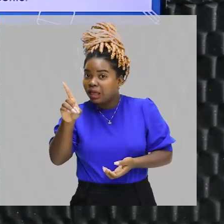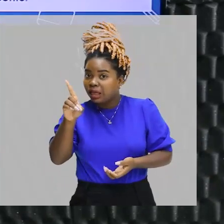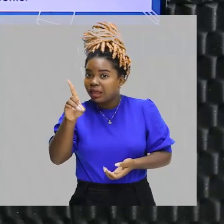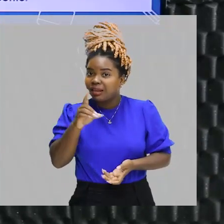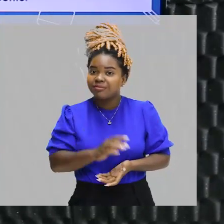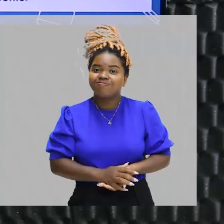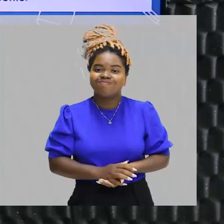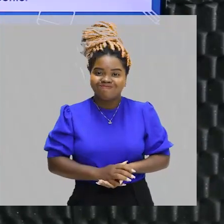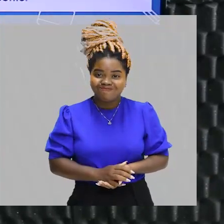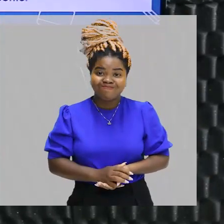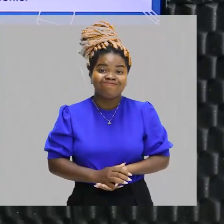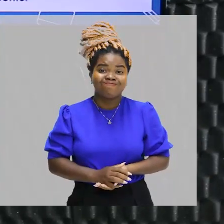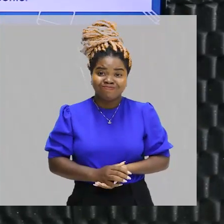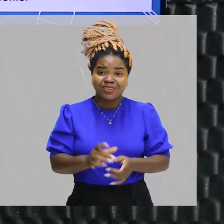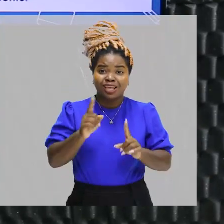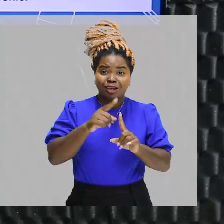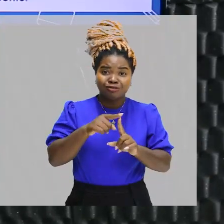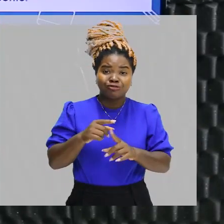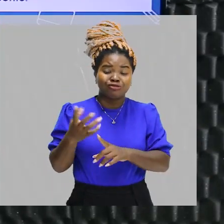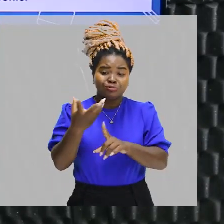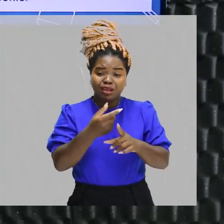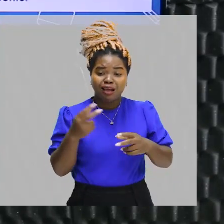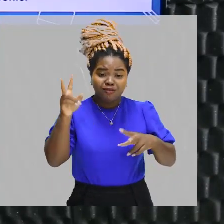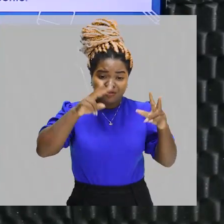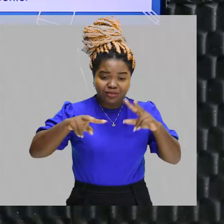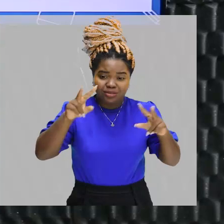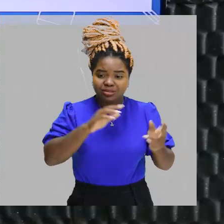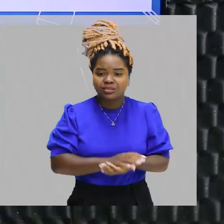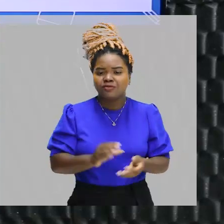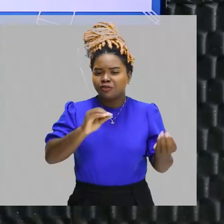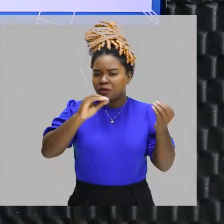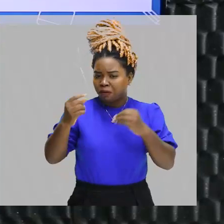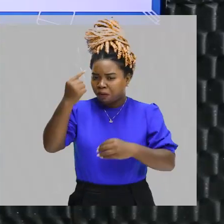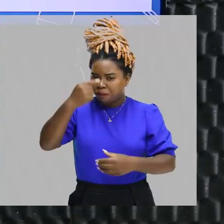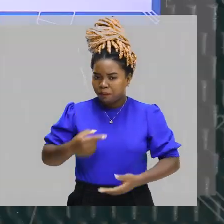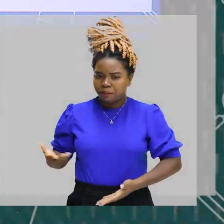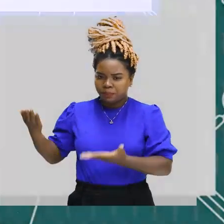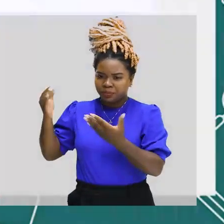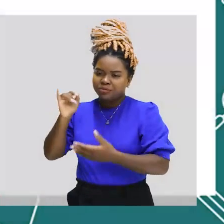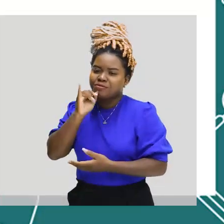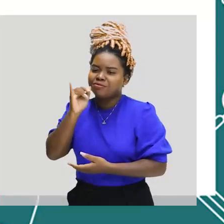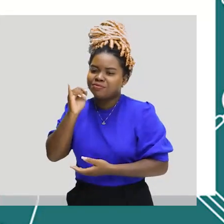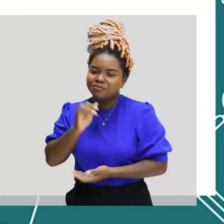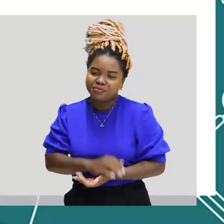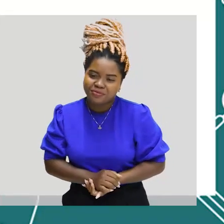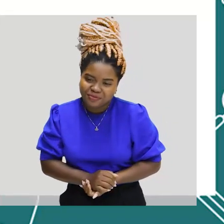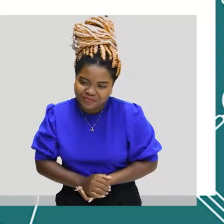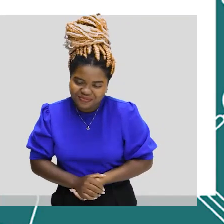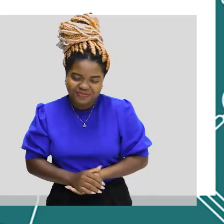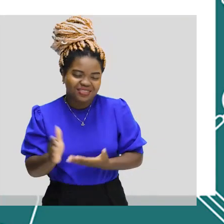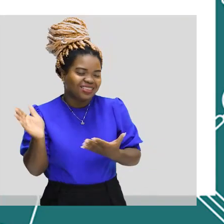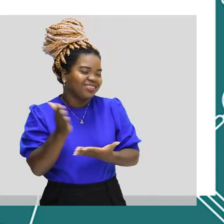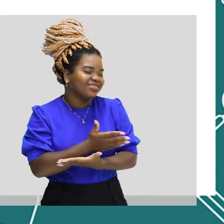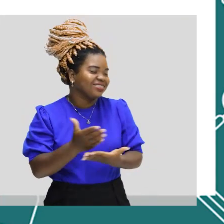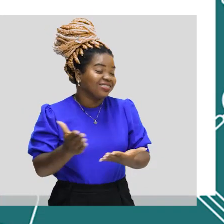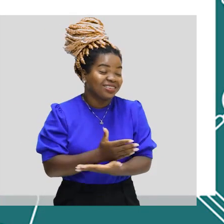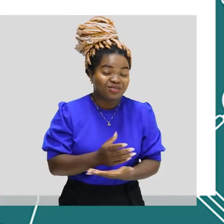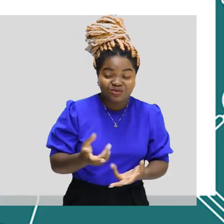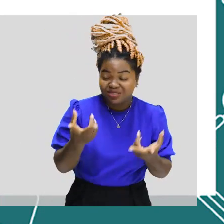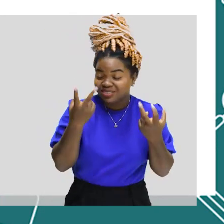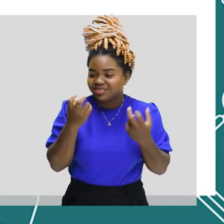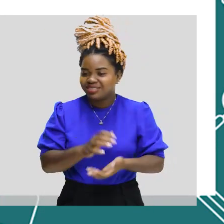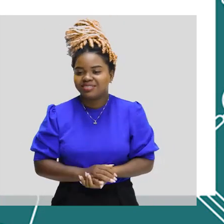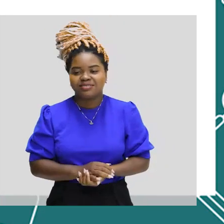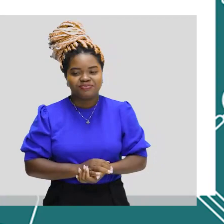é artes visuais pura, não tem para onde você correr, né? Eu vou colocar para vocês uma exemplificação de alguns que vão se identificar, que é